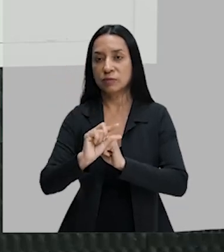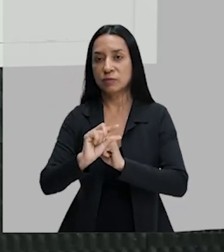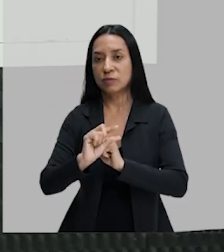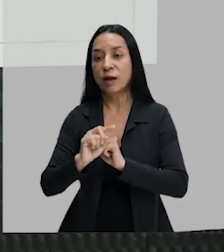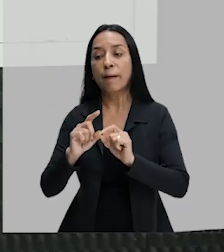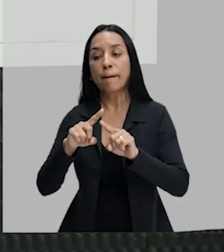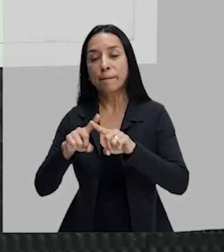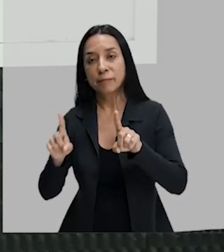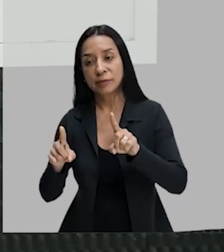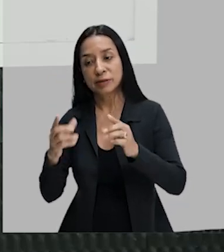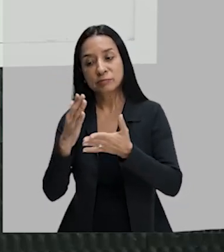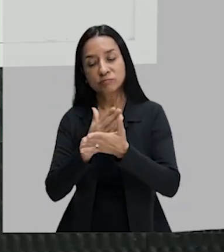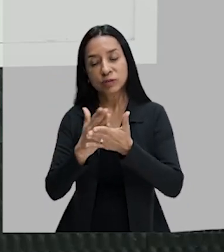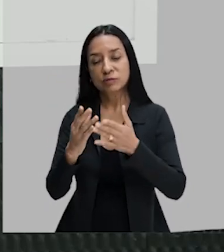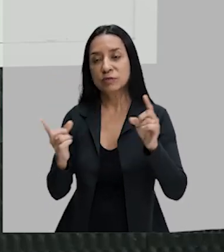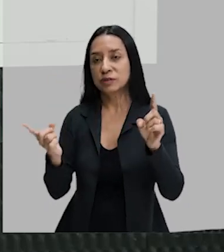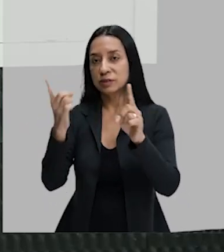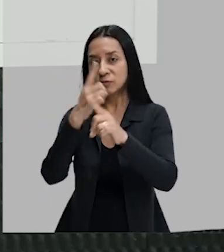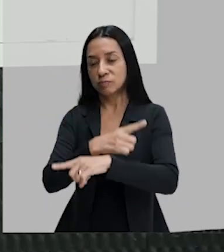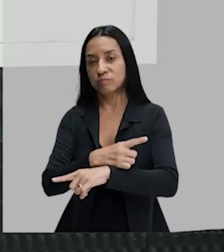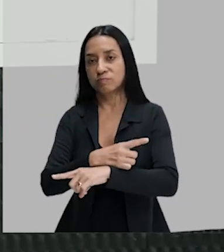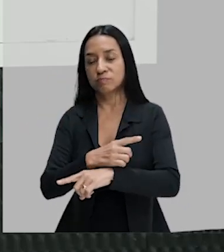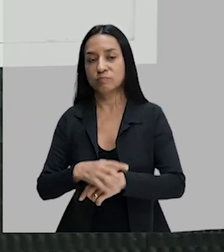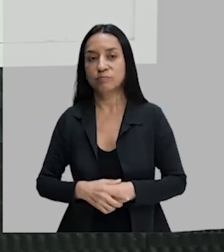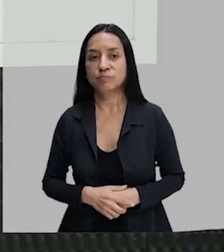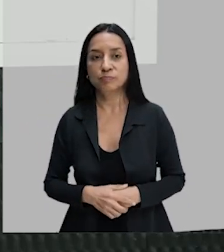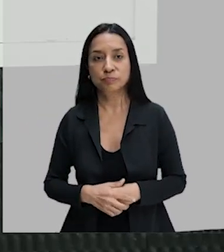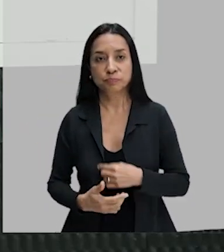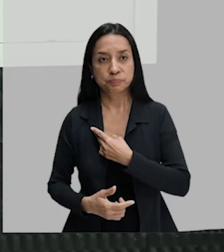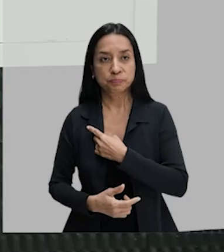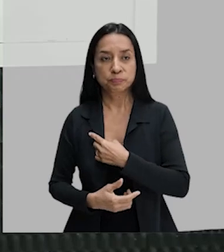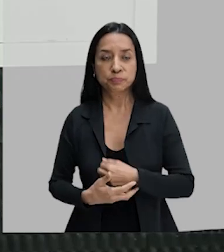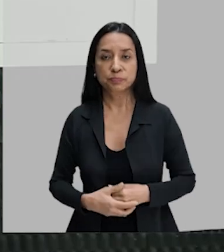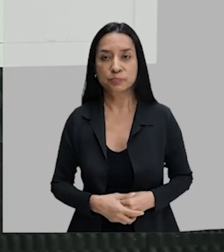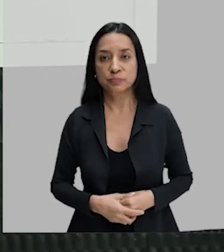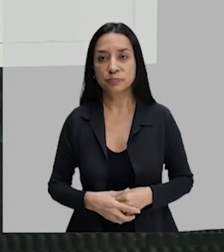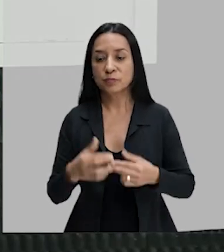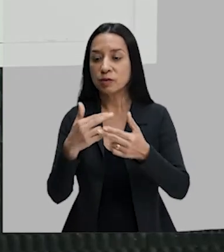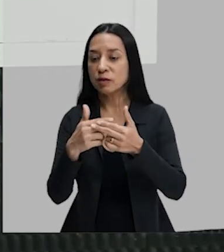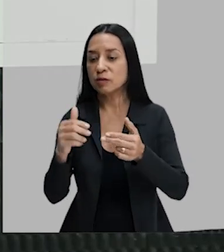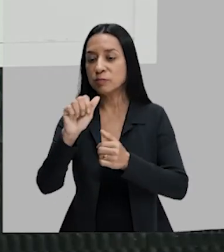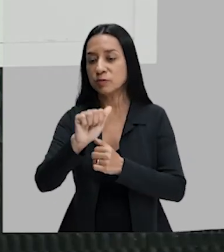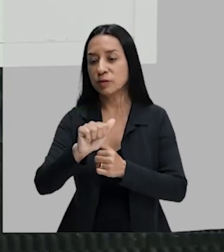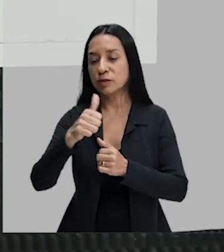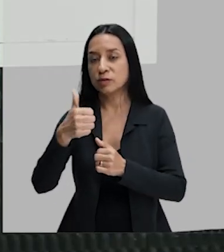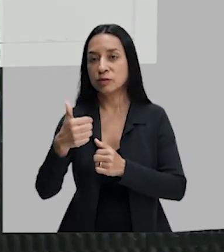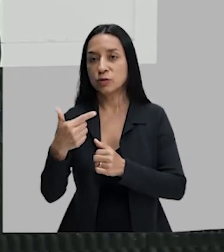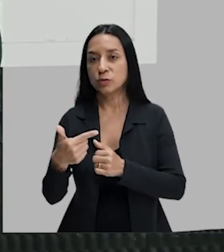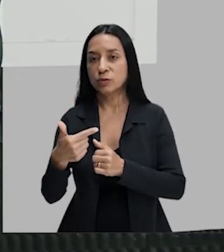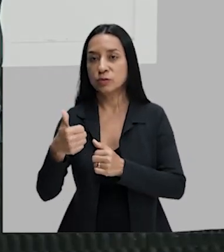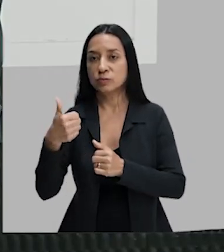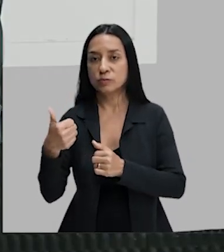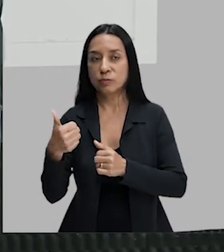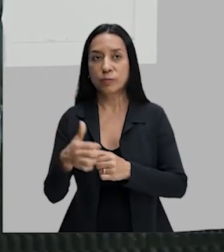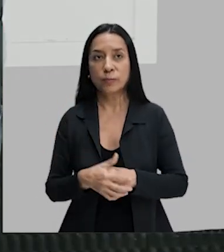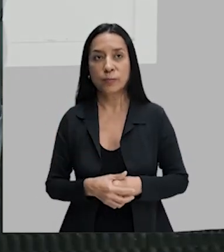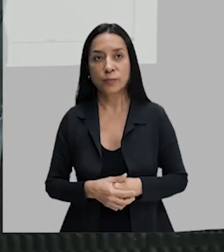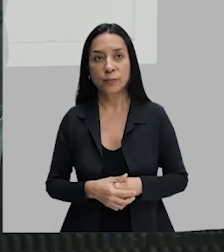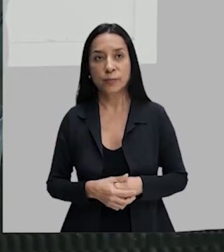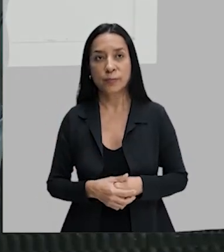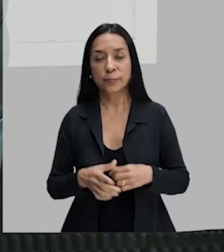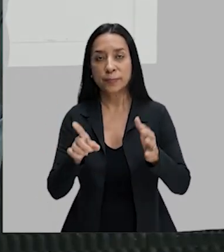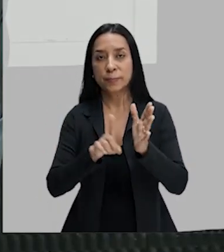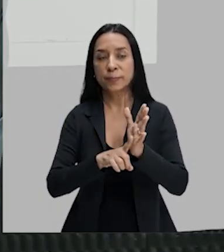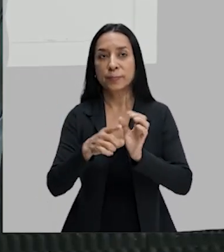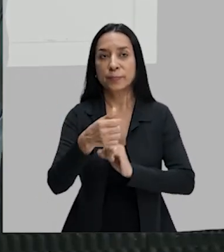Ok? Cofator do elemento A21. Então, vamos lá. Cofator do elemento A21. Então, vai ficar menos